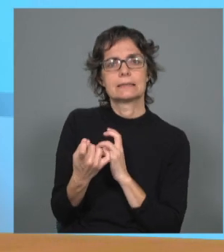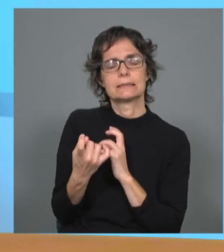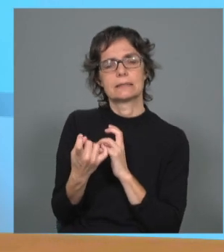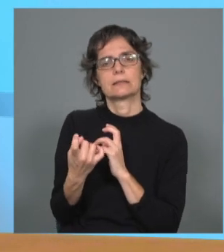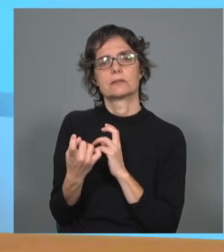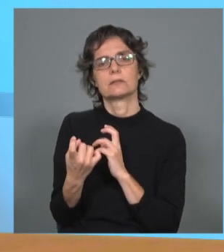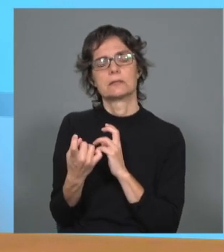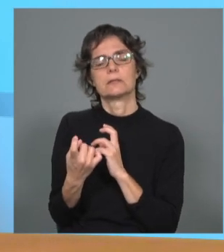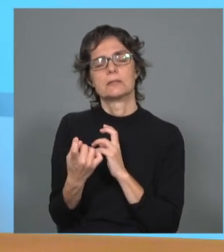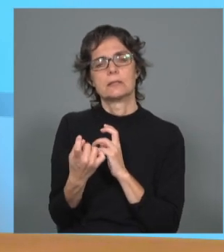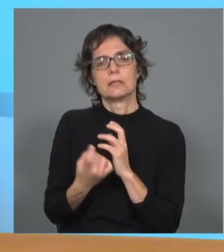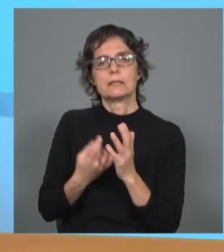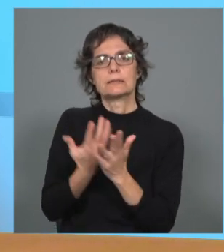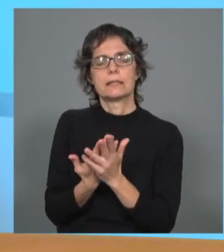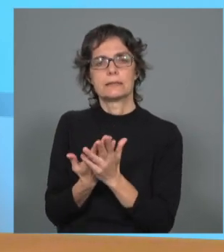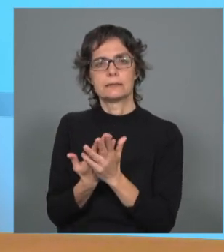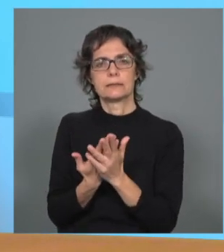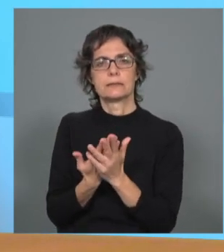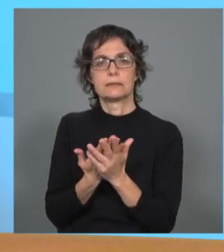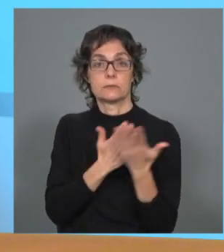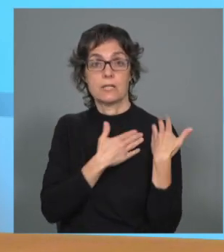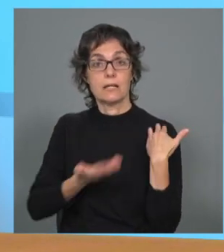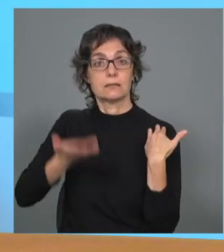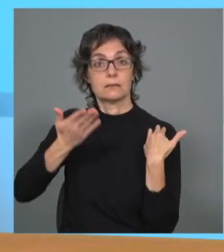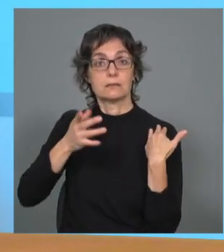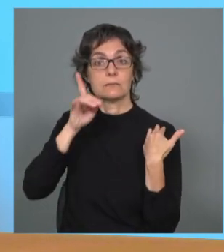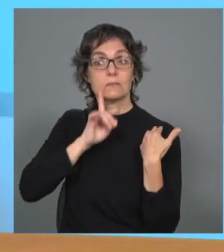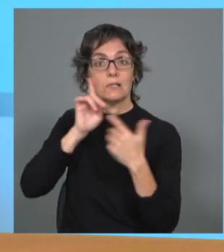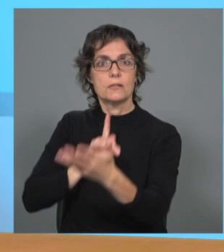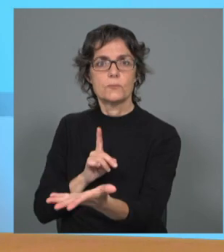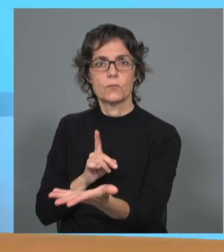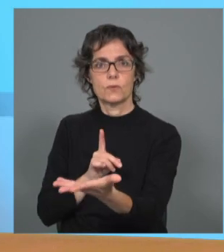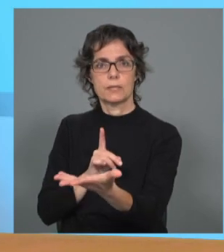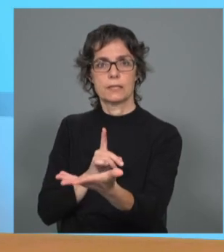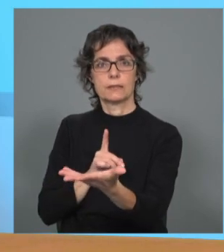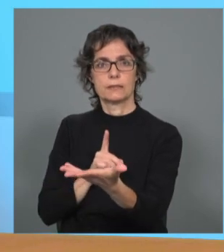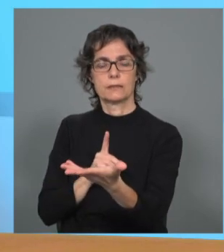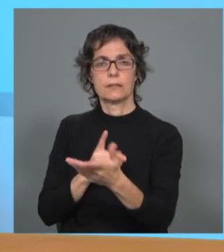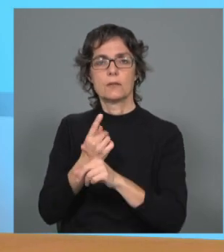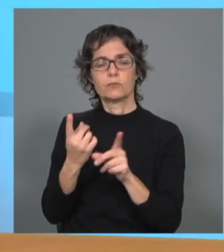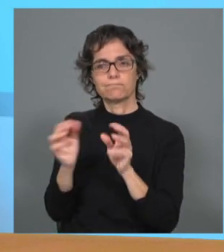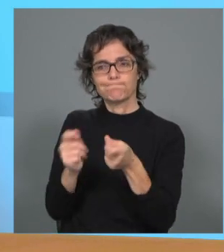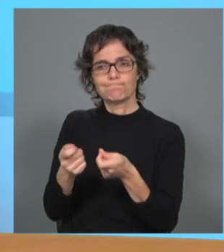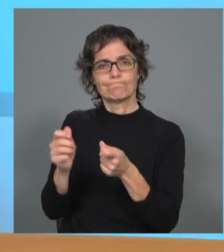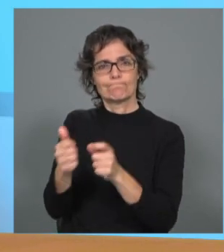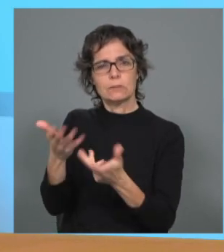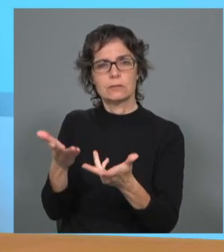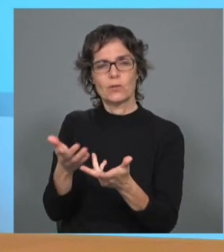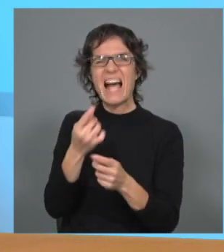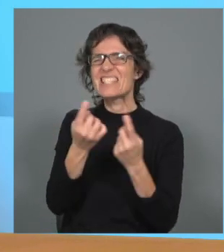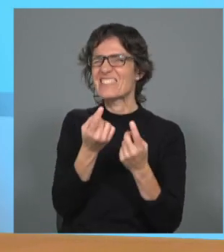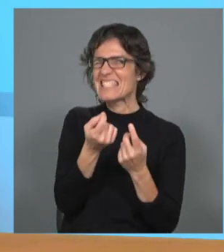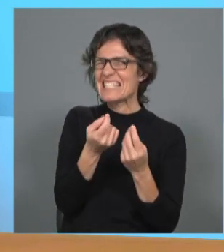a generalidade das mulheres em Portugal, penso que falta essa